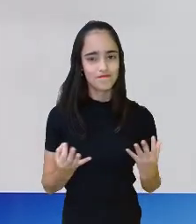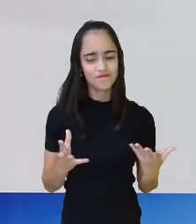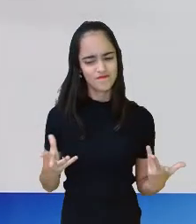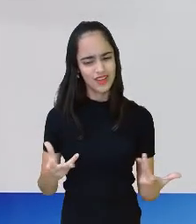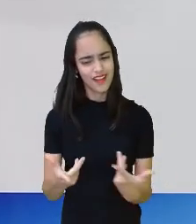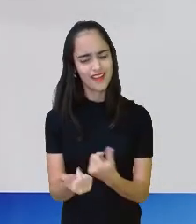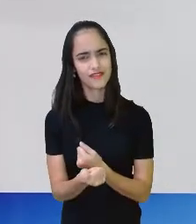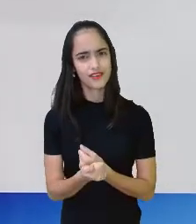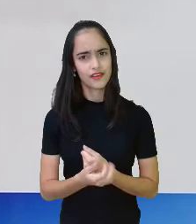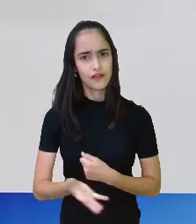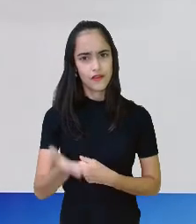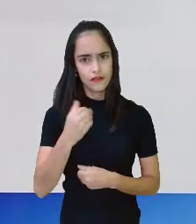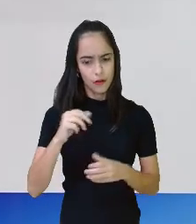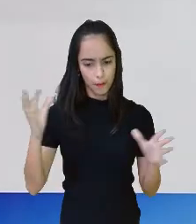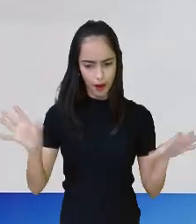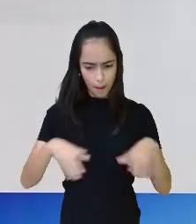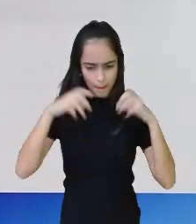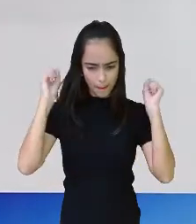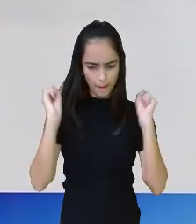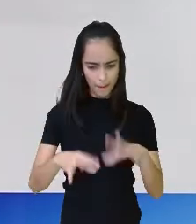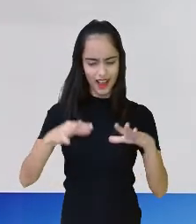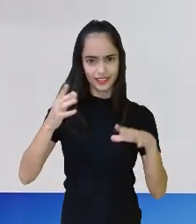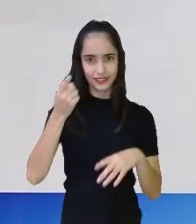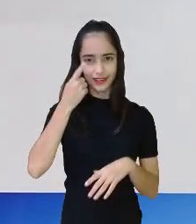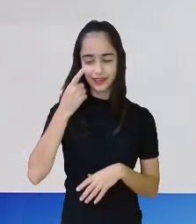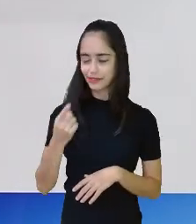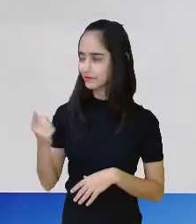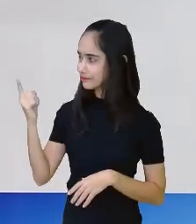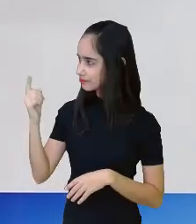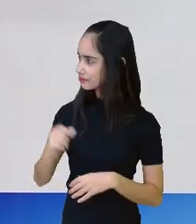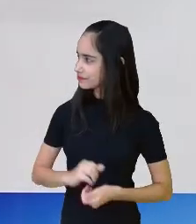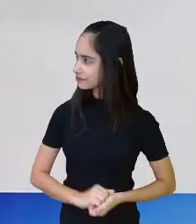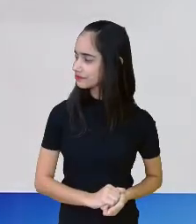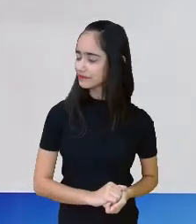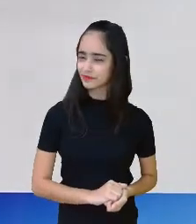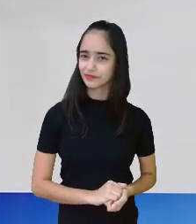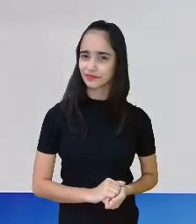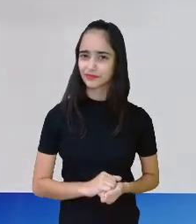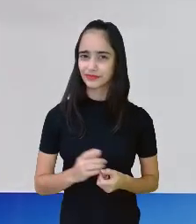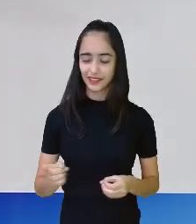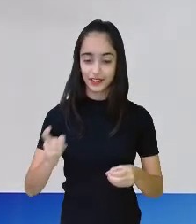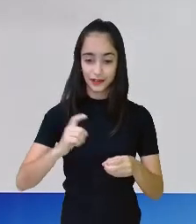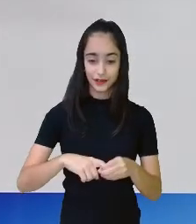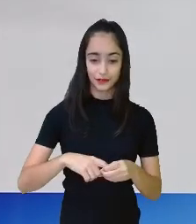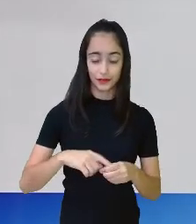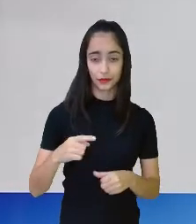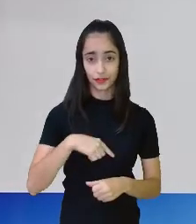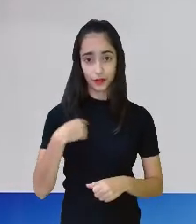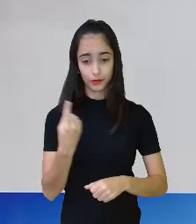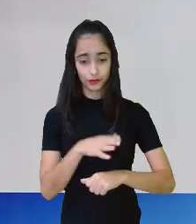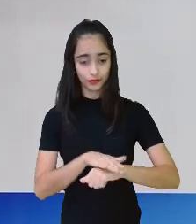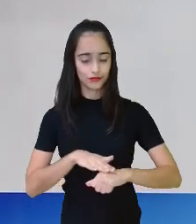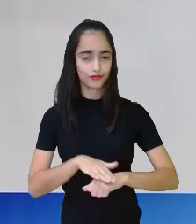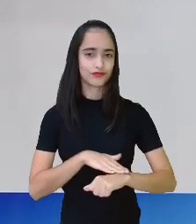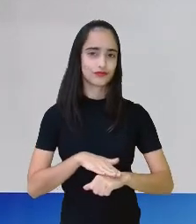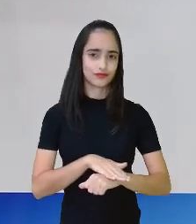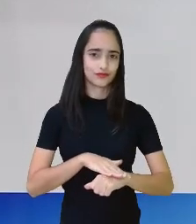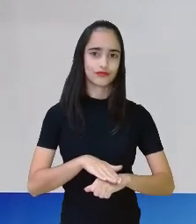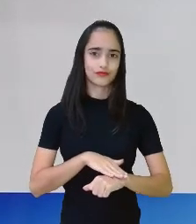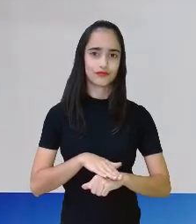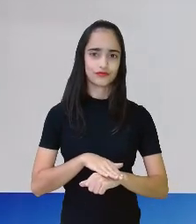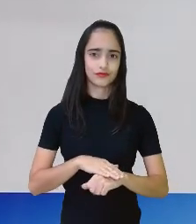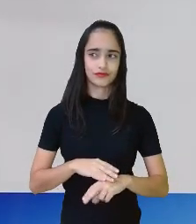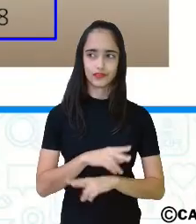Vamos fazer a mágica e vamos voltar para nossa conversa com